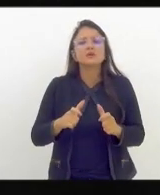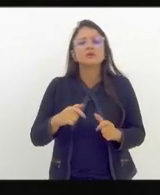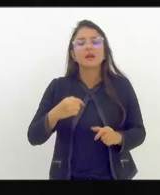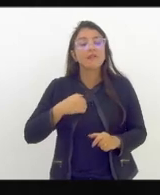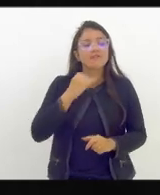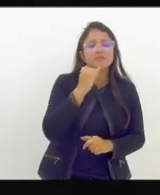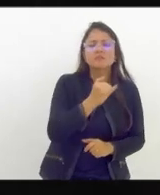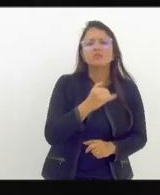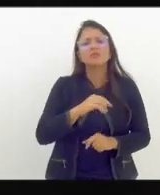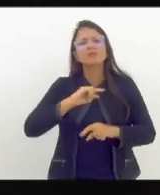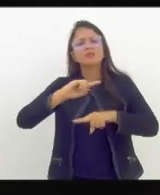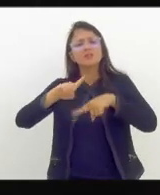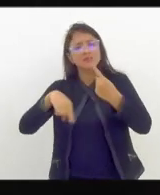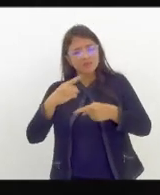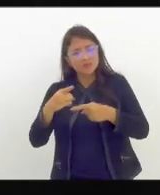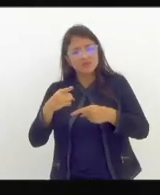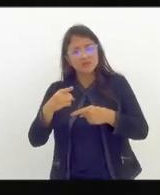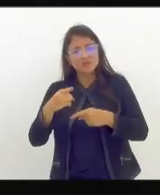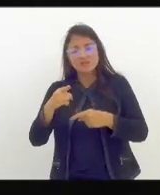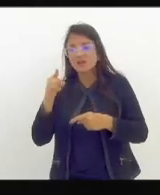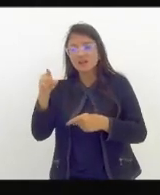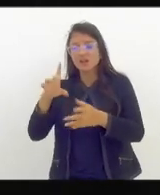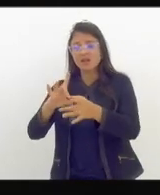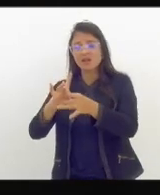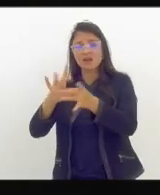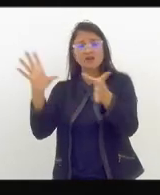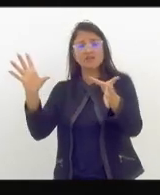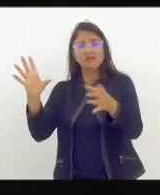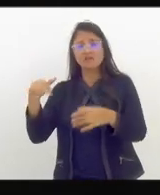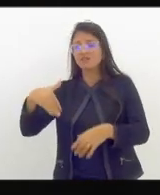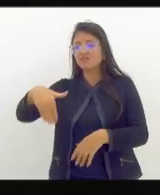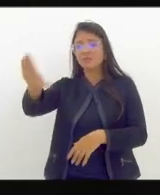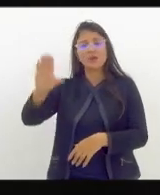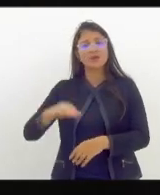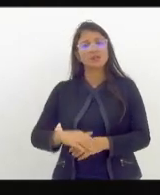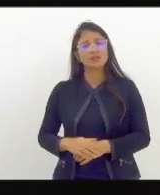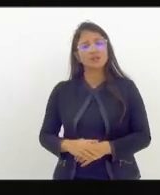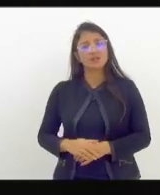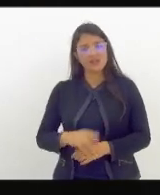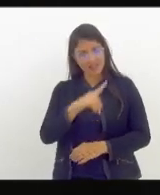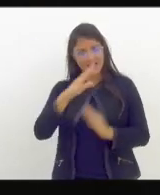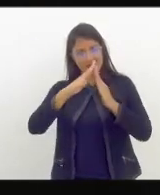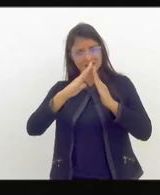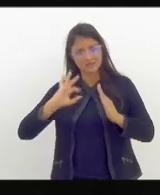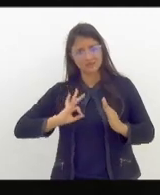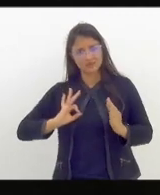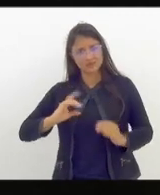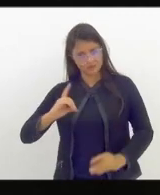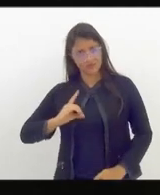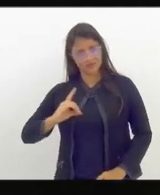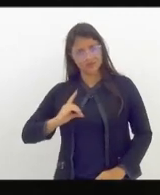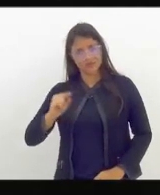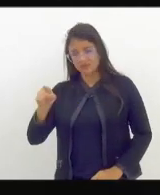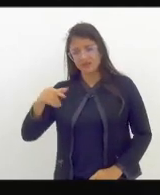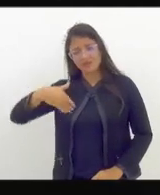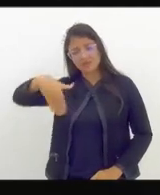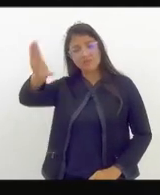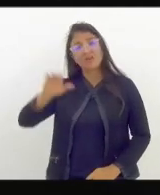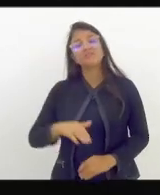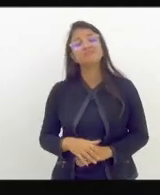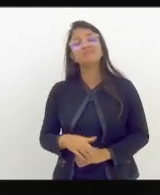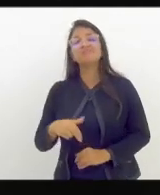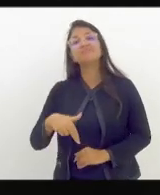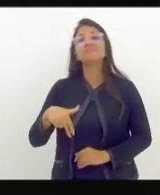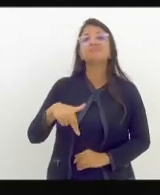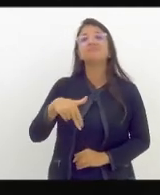liberado, saindo pela porta da frente da delegacia, como se tivesse simplesmente amassado um